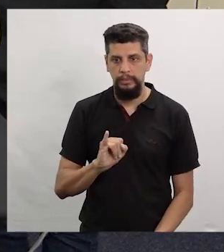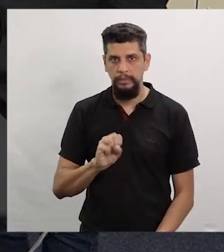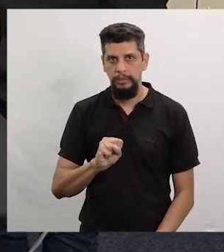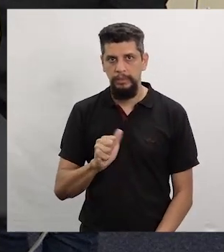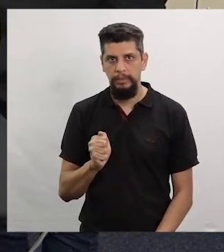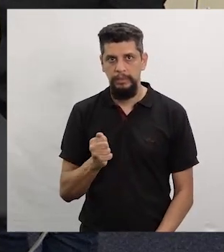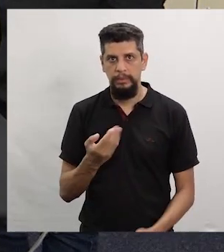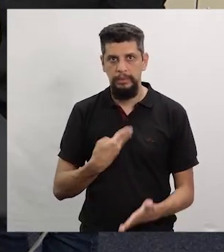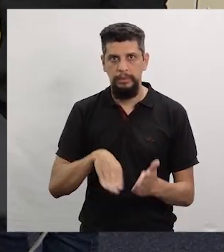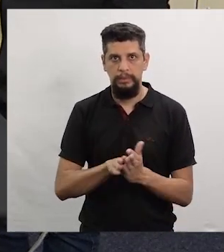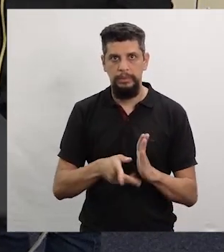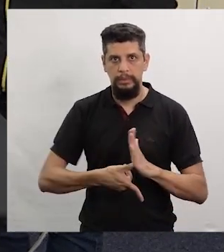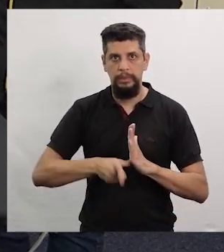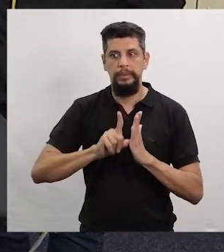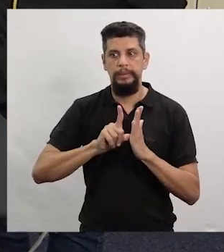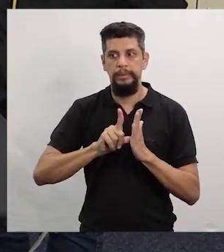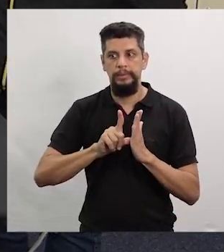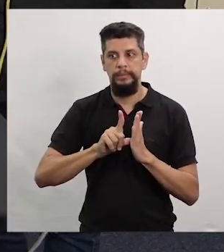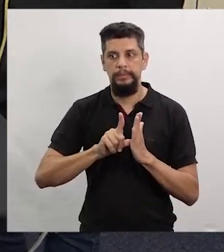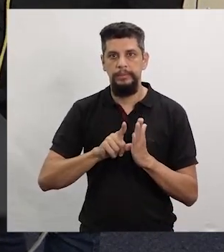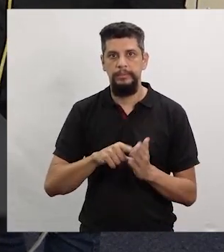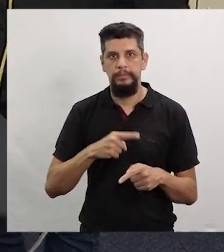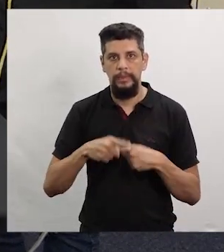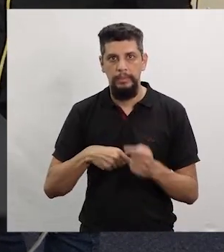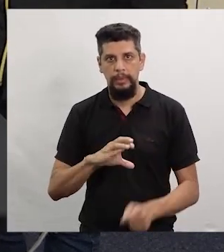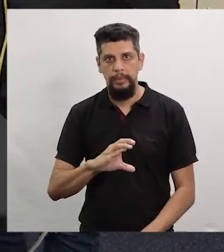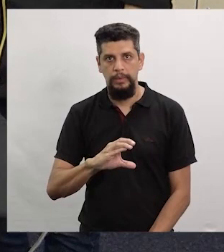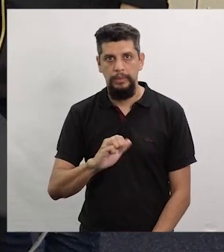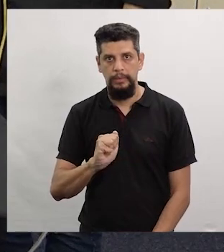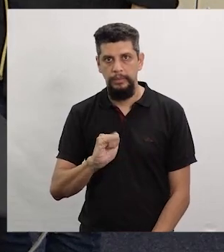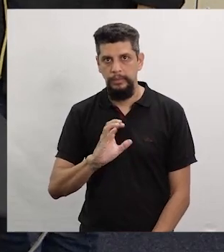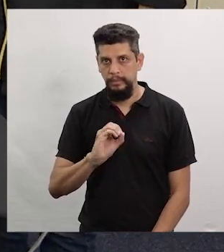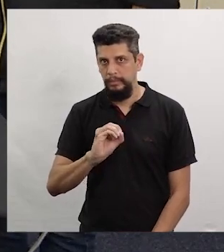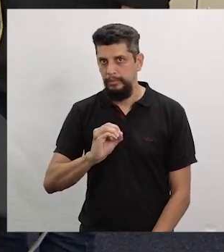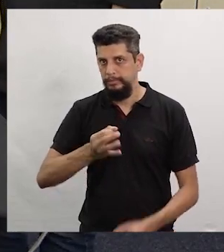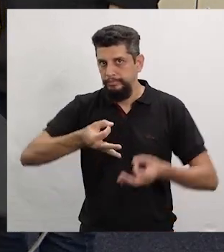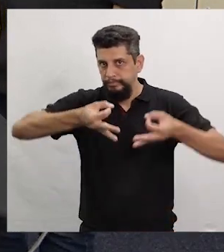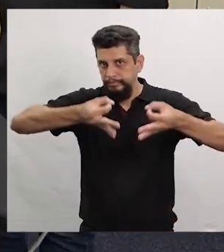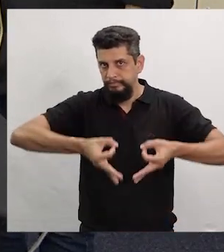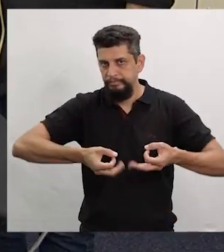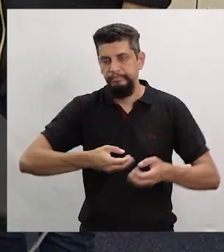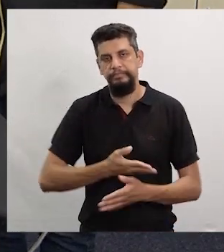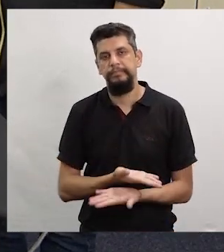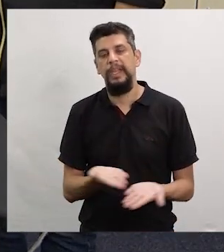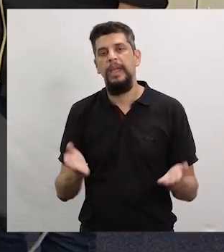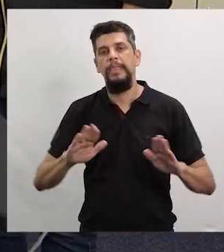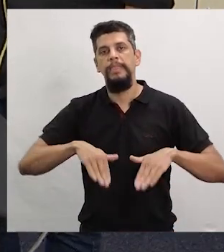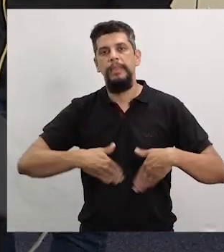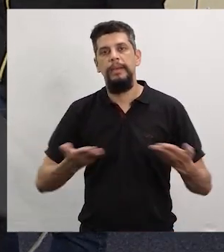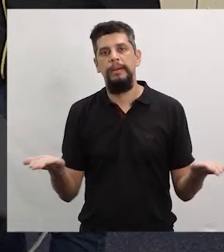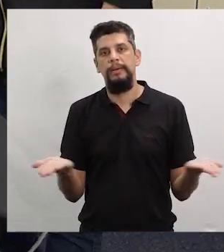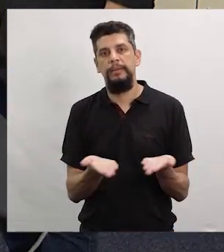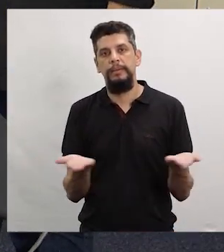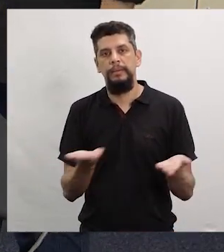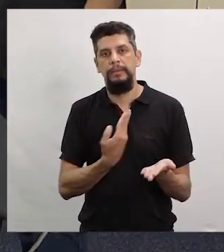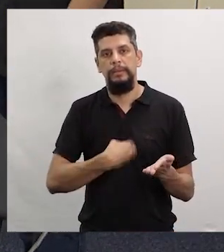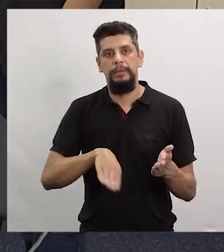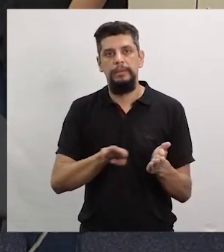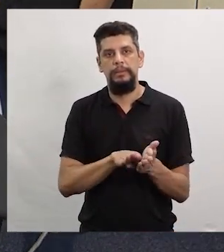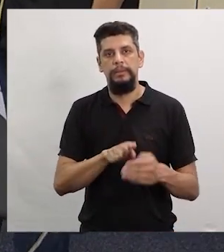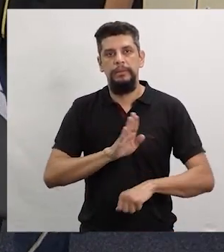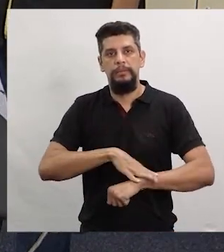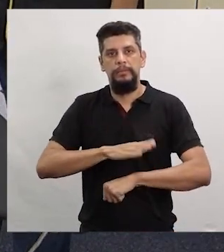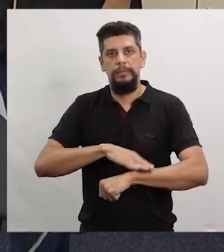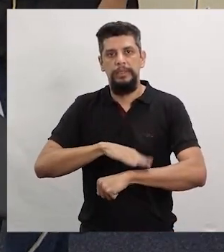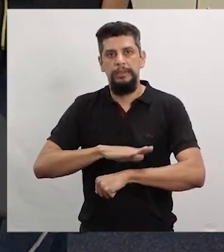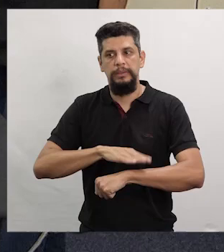chegou daqui a pouquinho vai chegar o Caio Caio chega certo muito bem então agora chegou